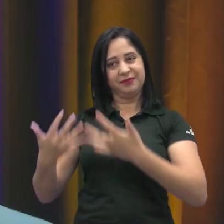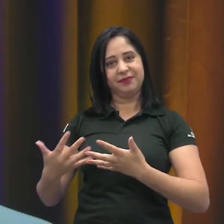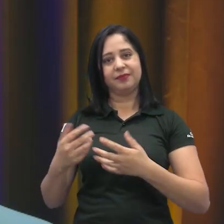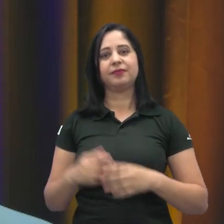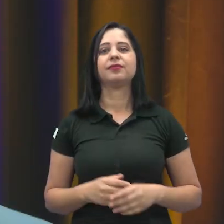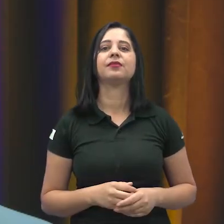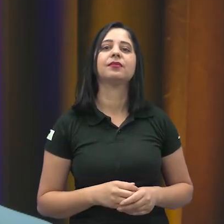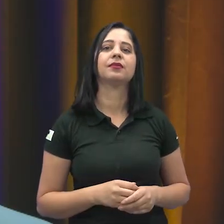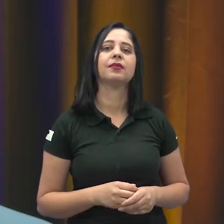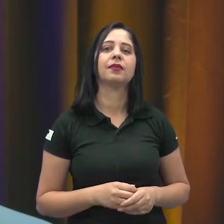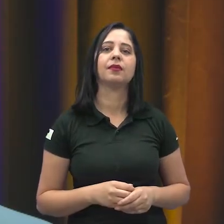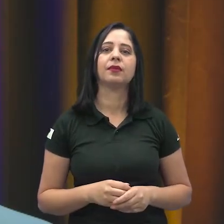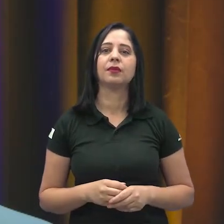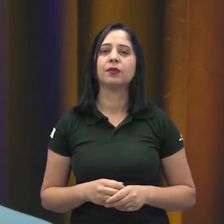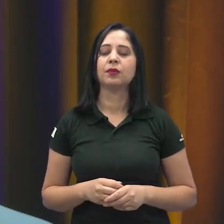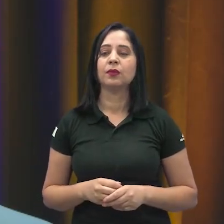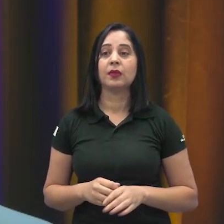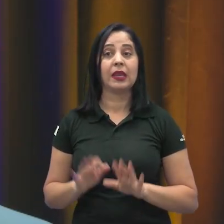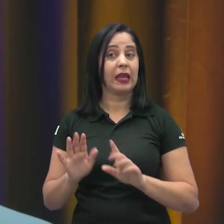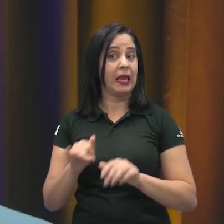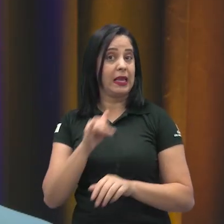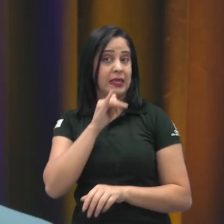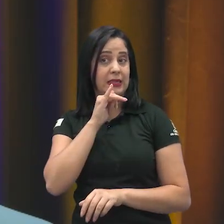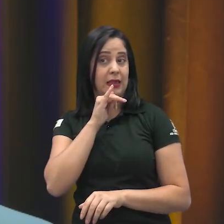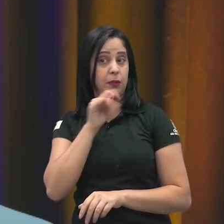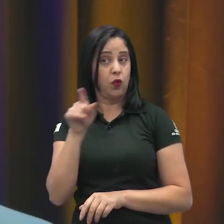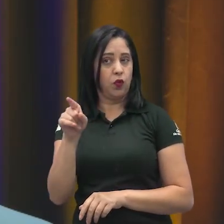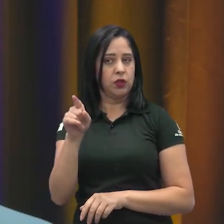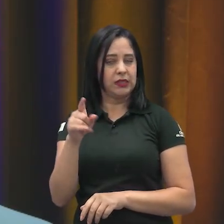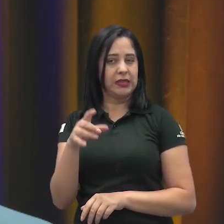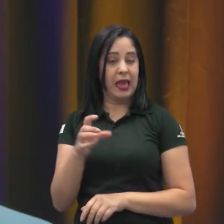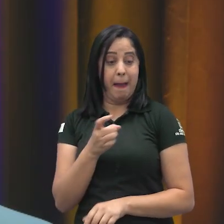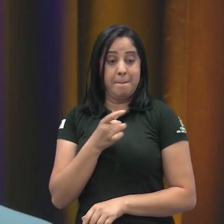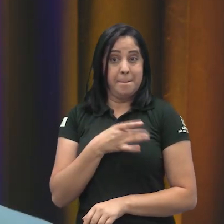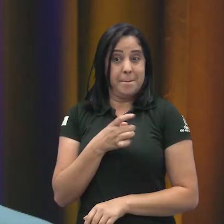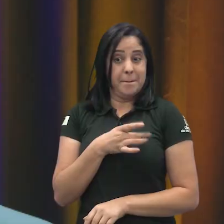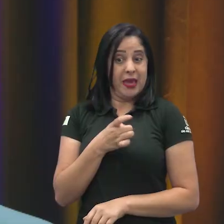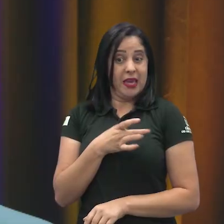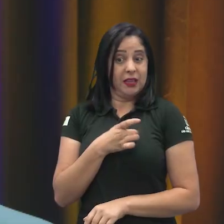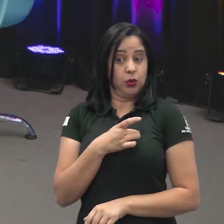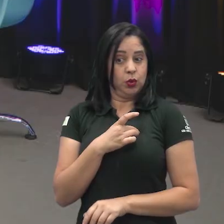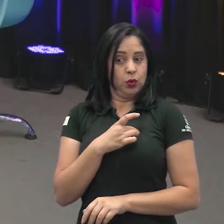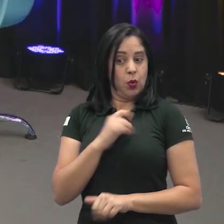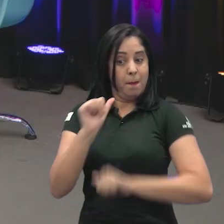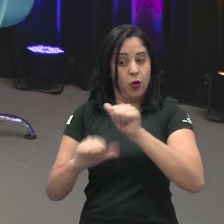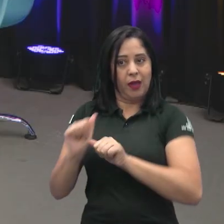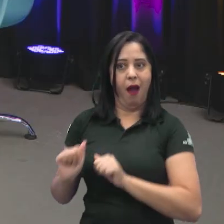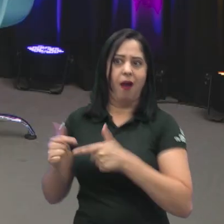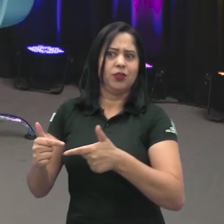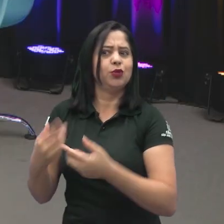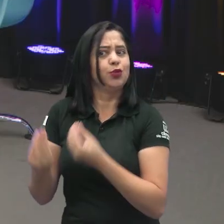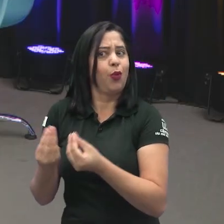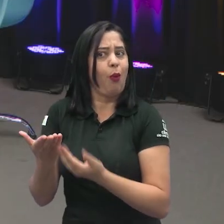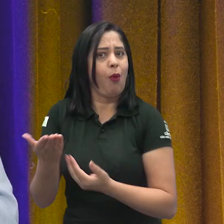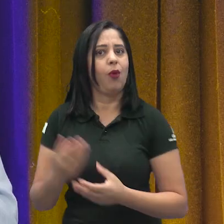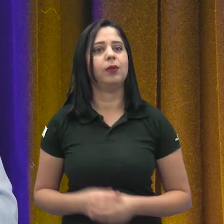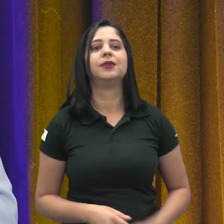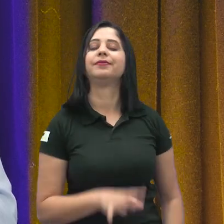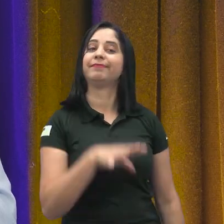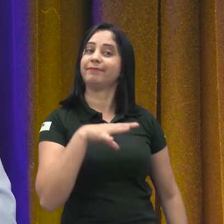para a gente. E como você transforma o medo em ação decisiva? Pri, vamos lá. Primeiro de